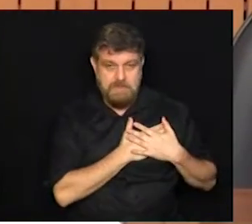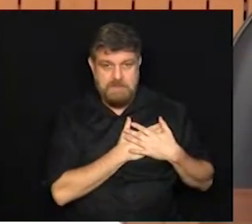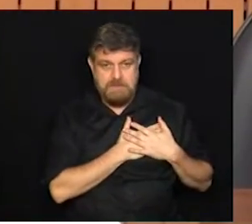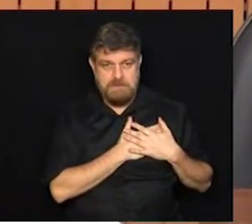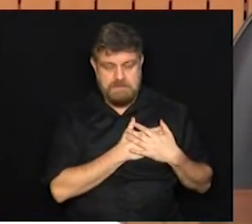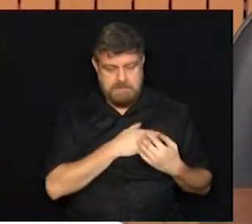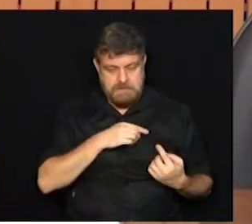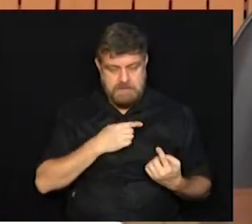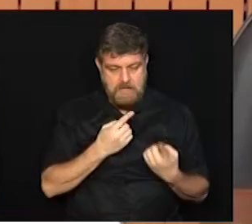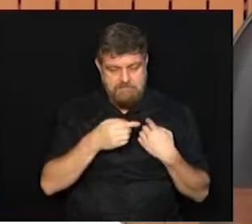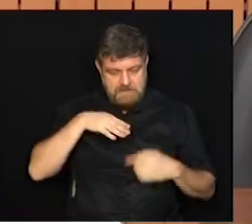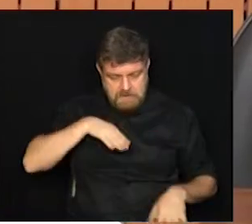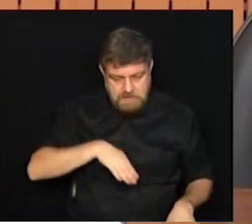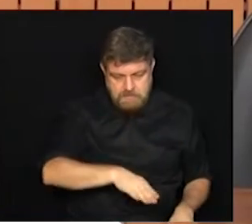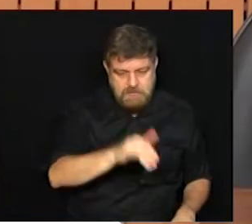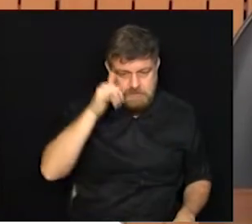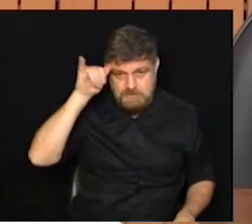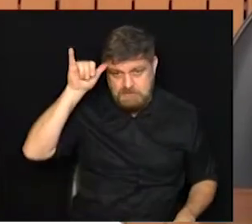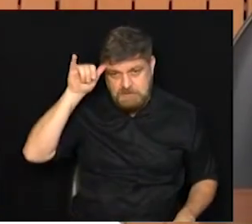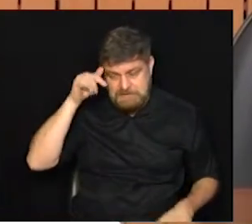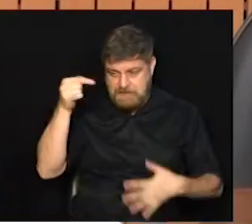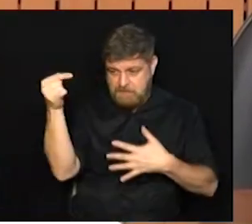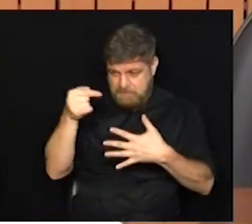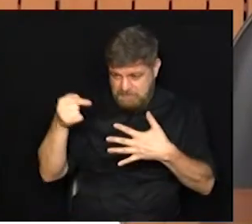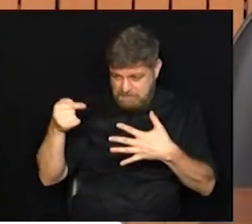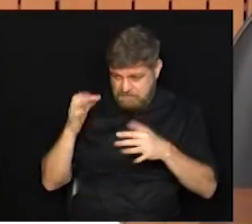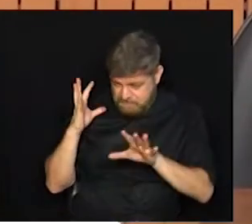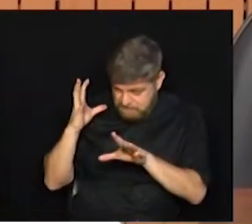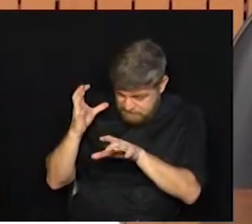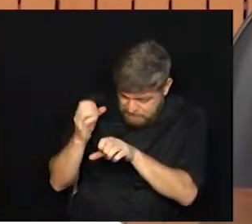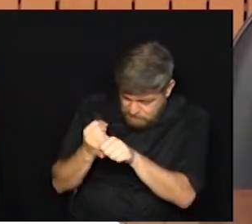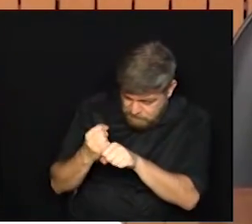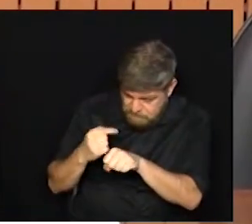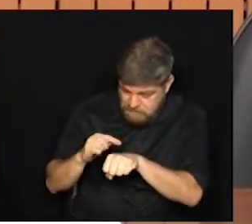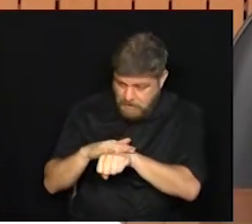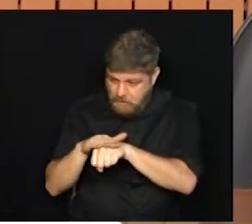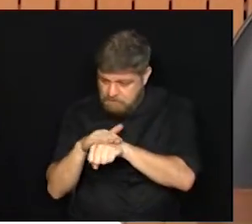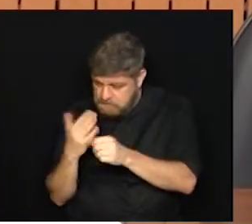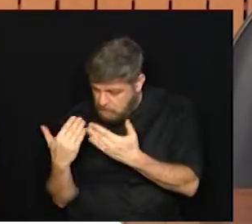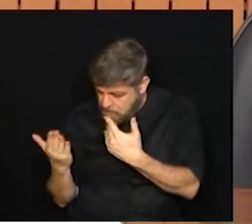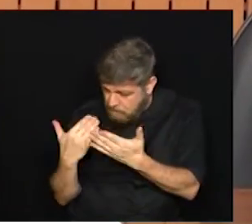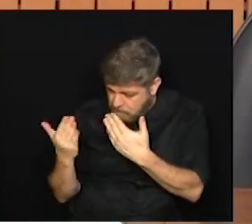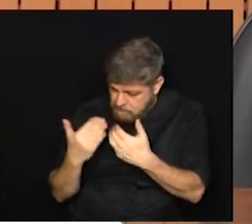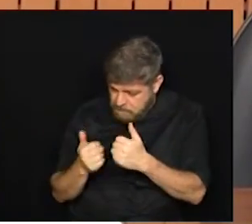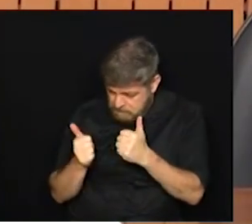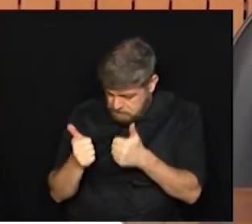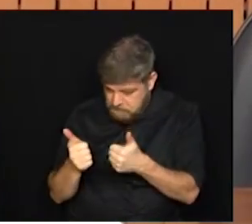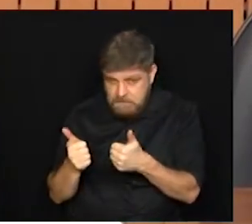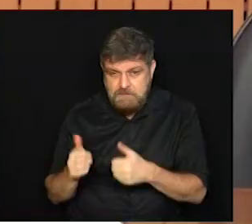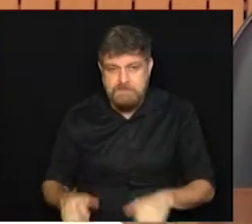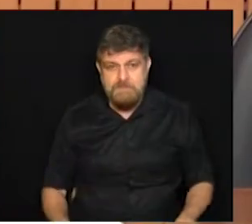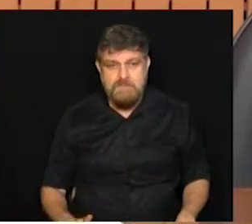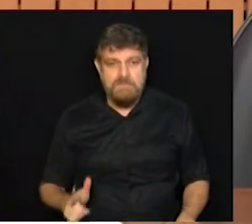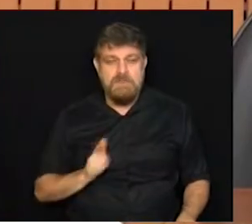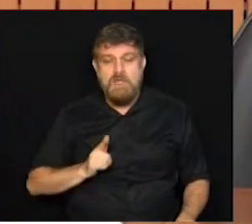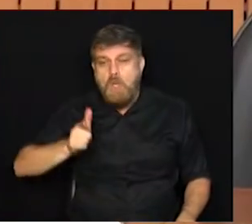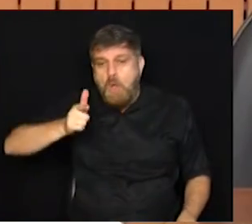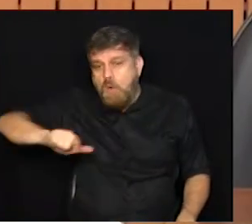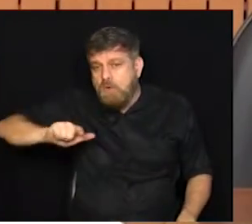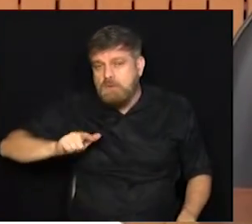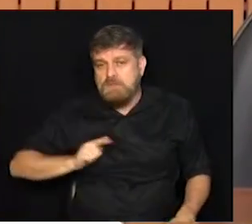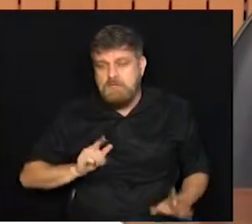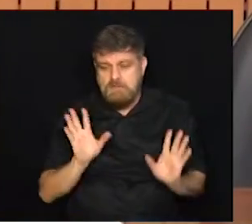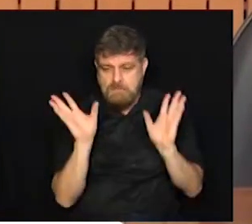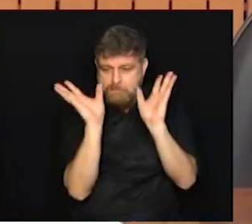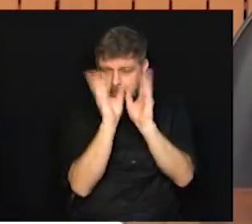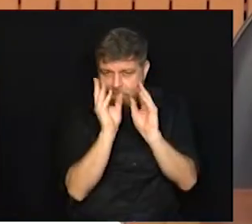Dunlop. Eu não sei se esses pontos contemplam um pouco o que a gente conversou, vereadores. Se toparem, eu faço uma